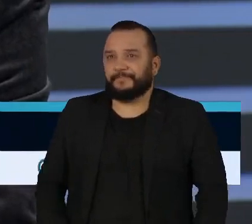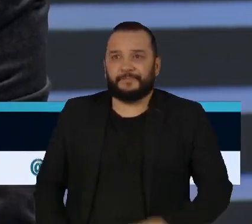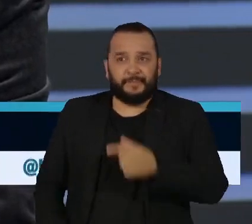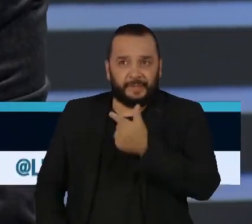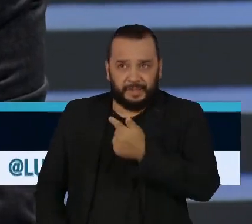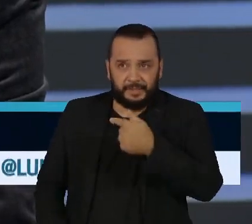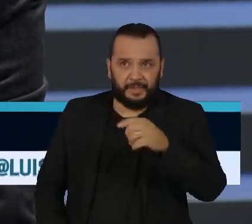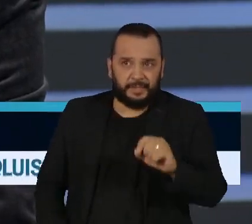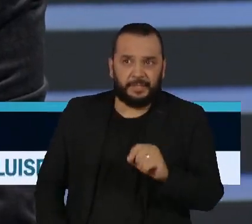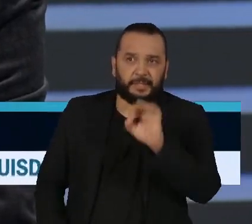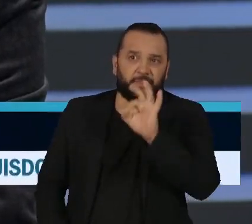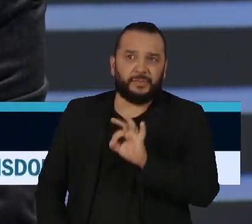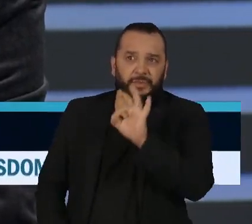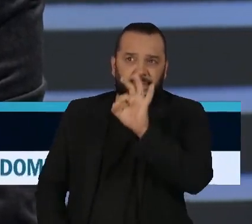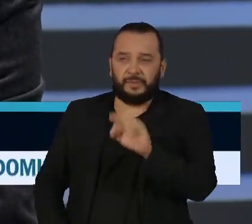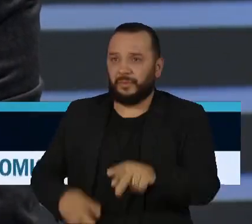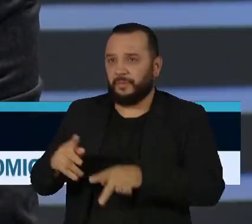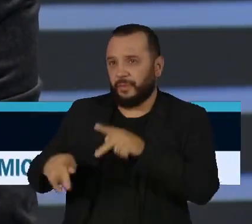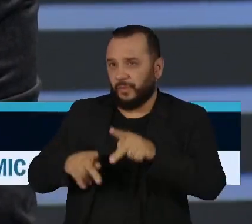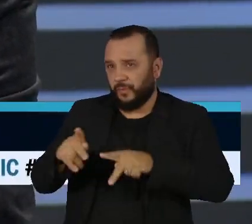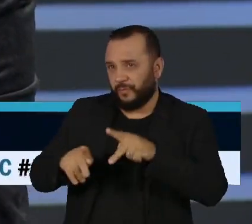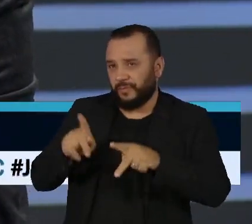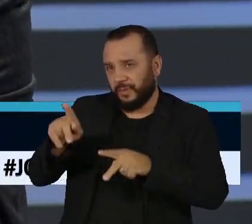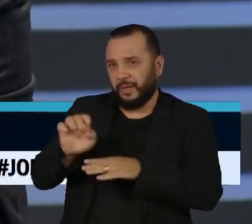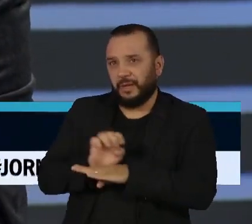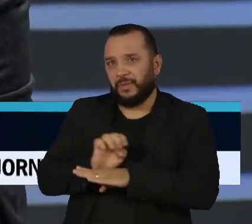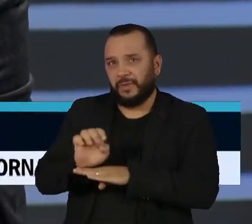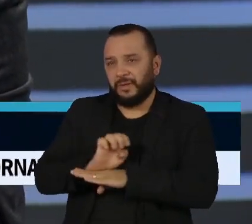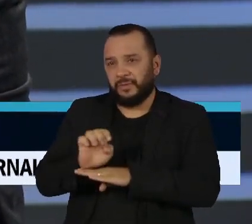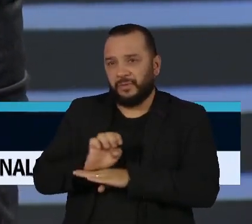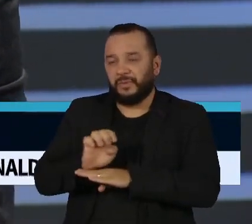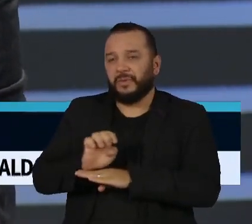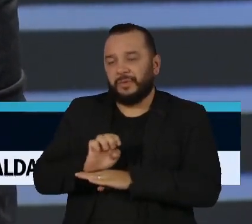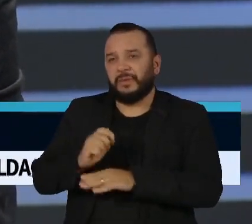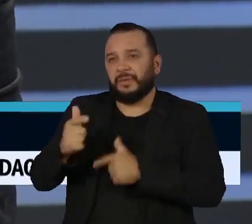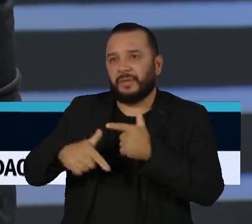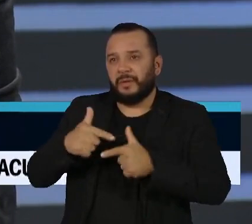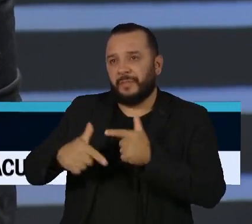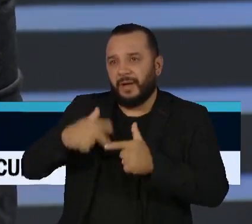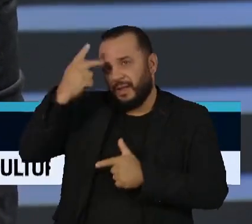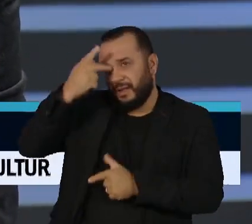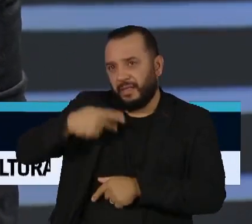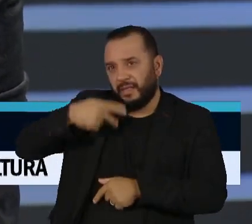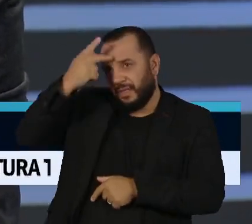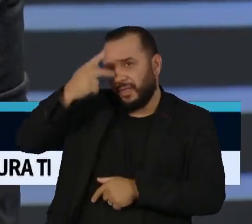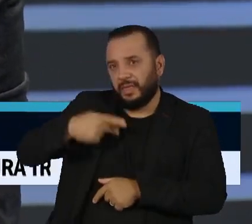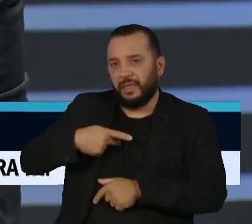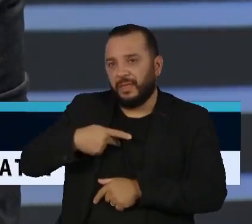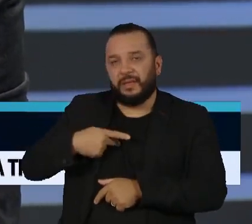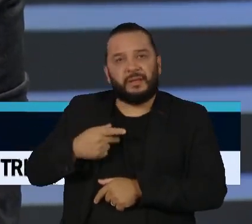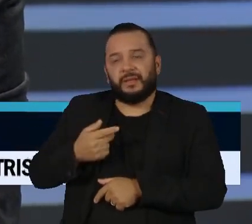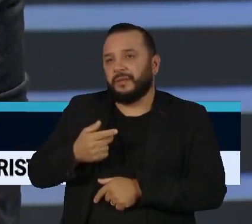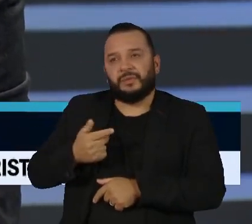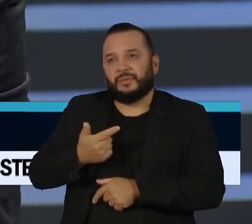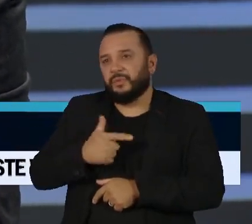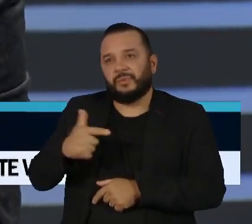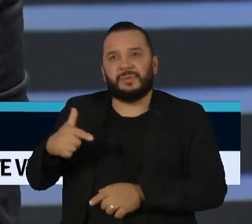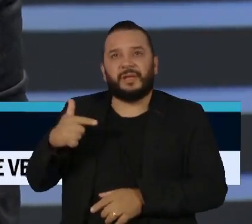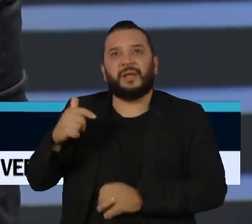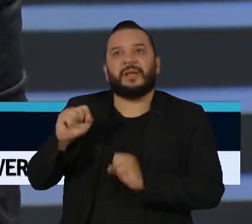da população catador é informal não tem emprego informal a uma crise de segurança